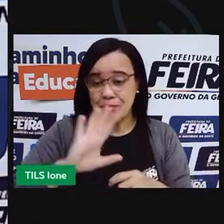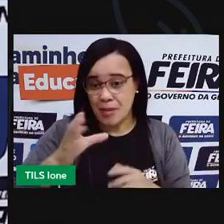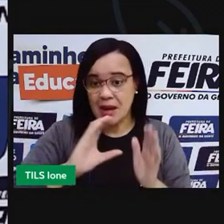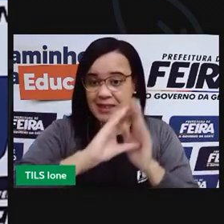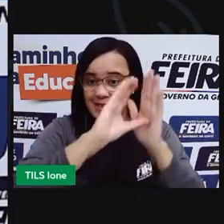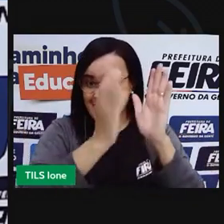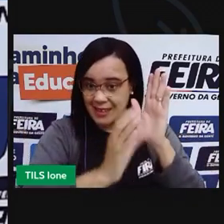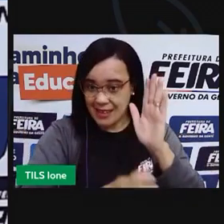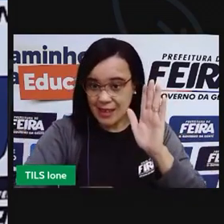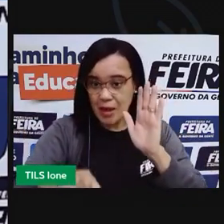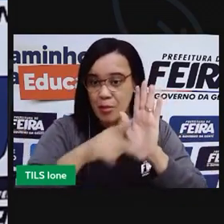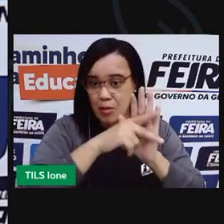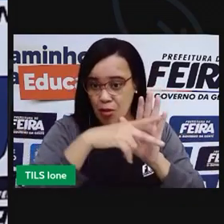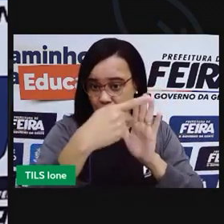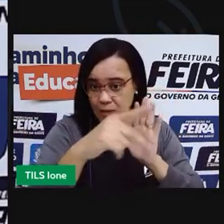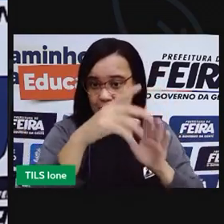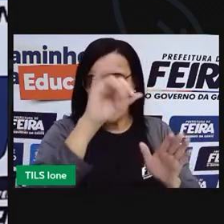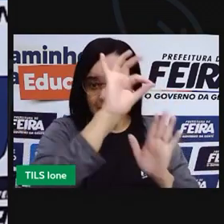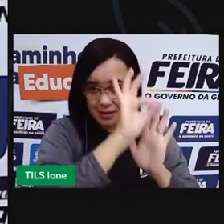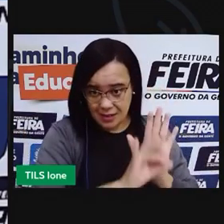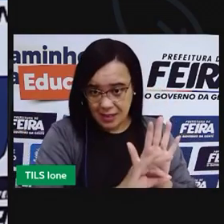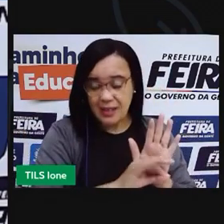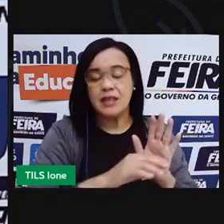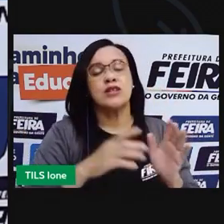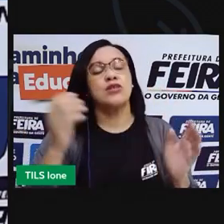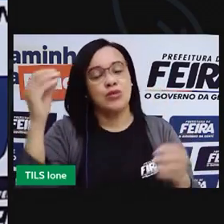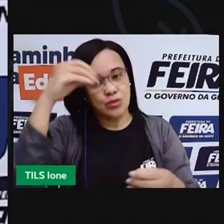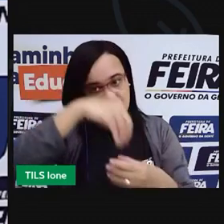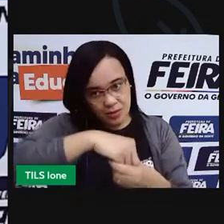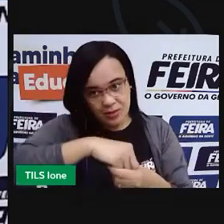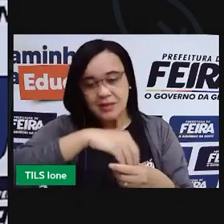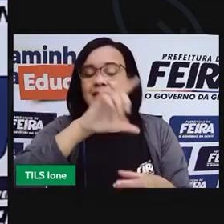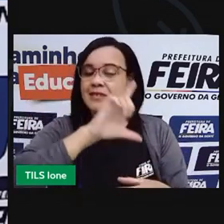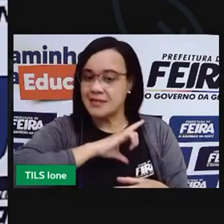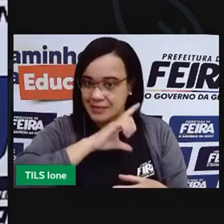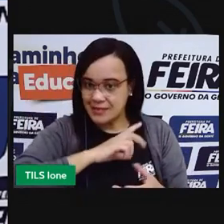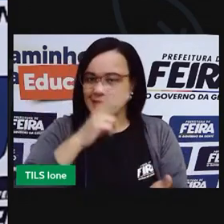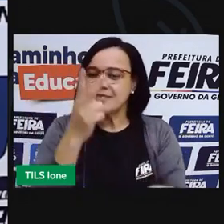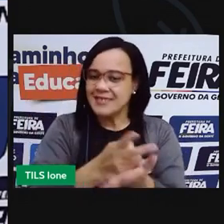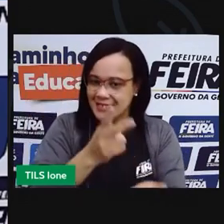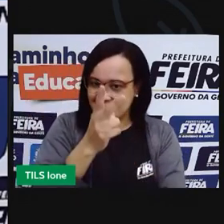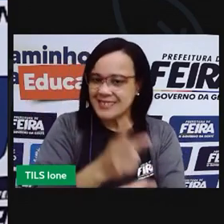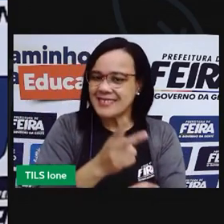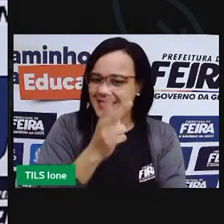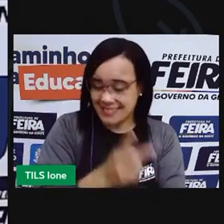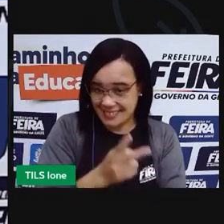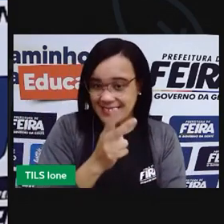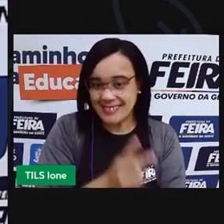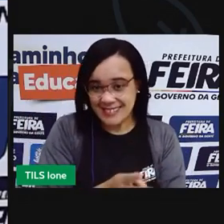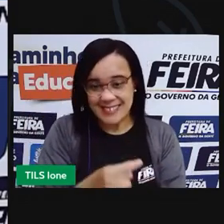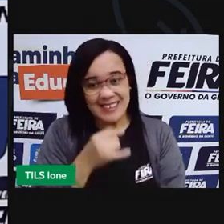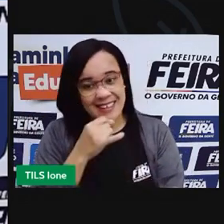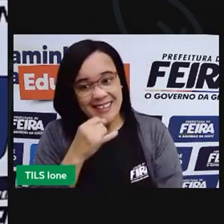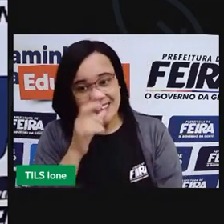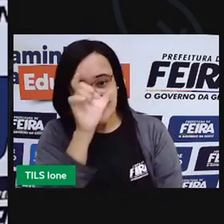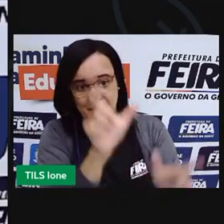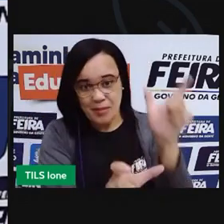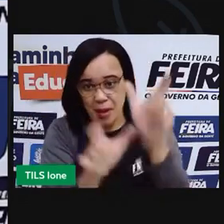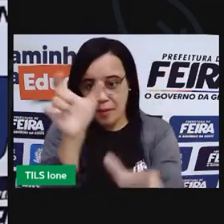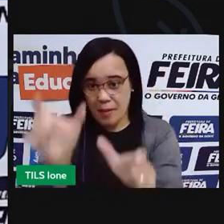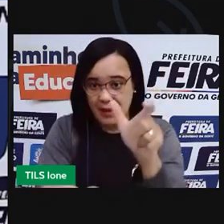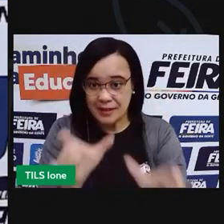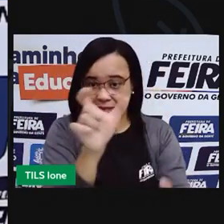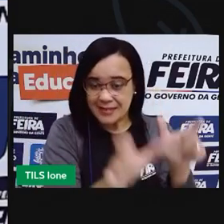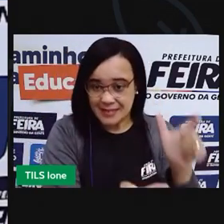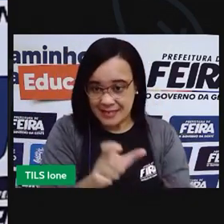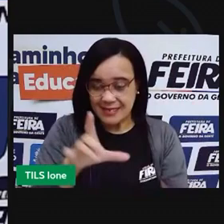características importantes que identificam a história original são mantidas, como os personagens,